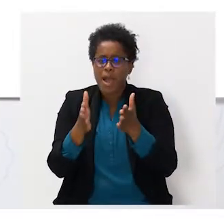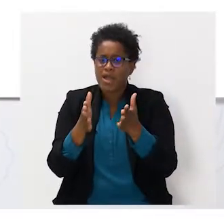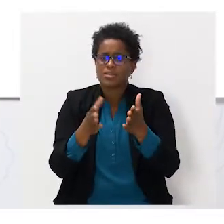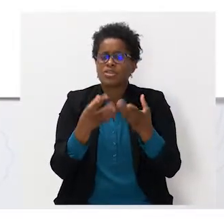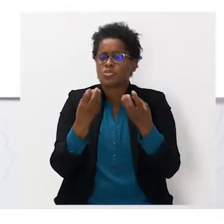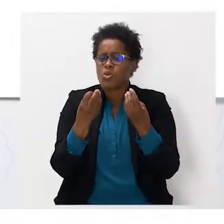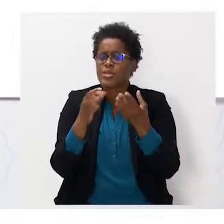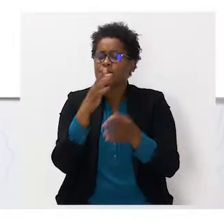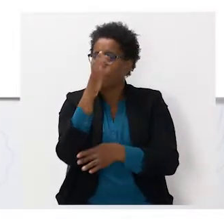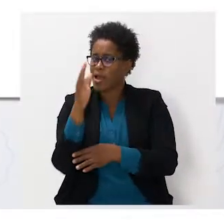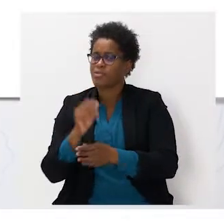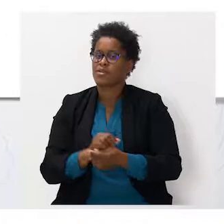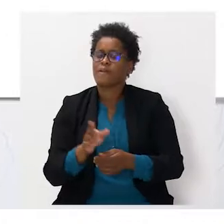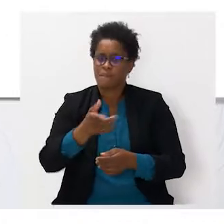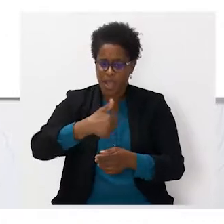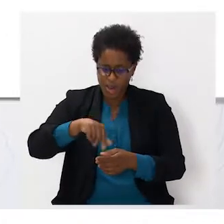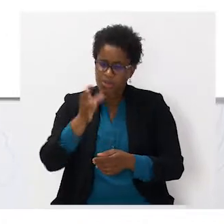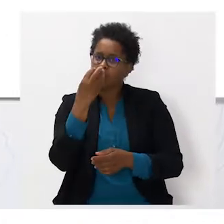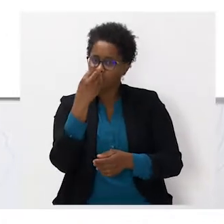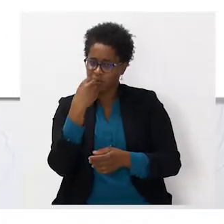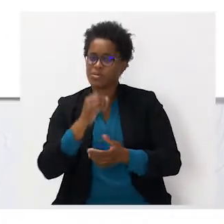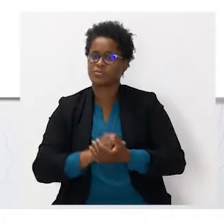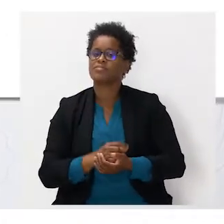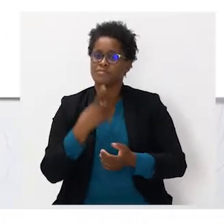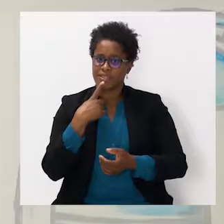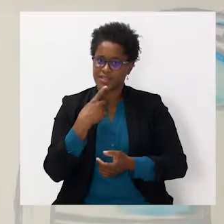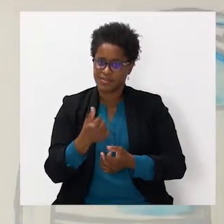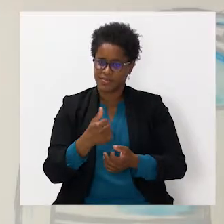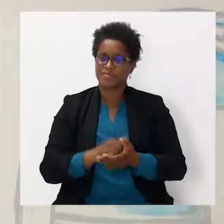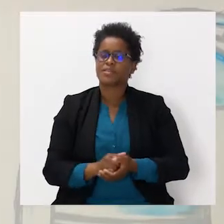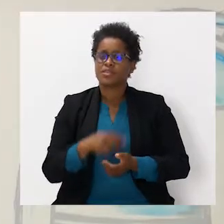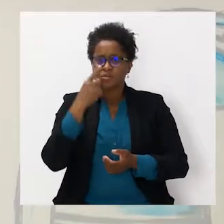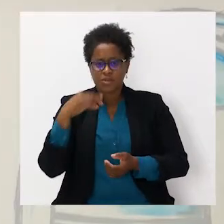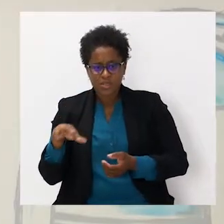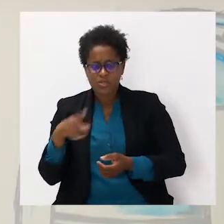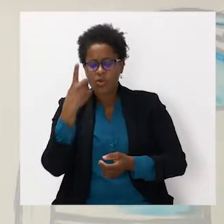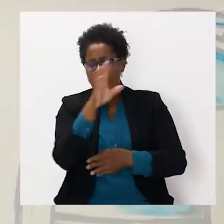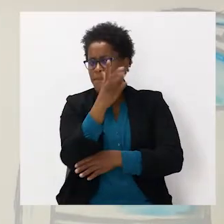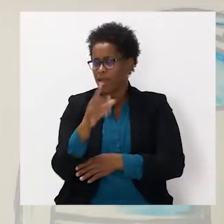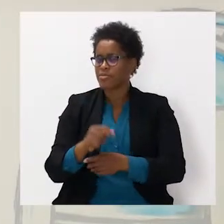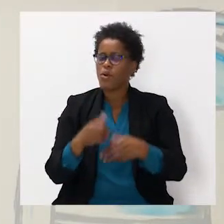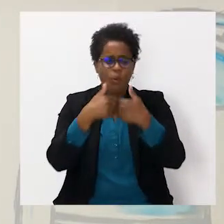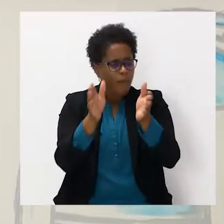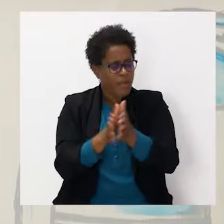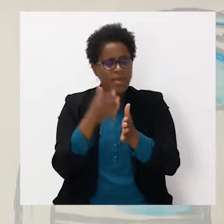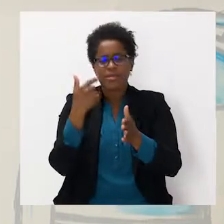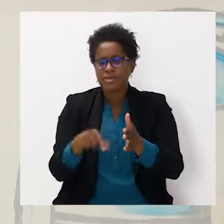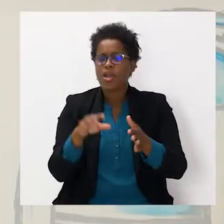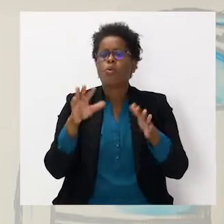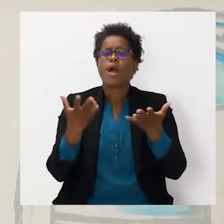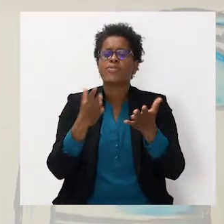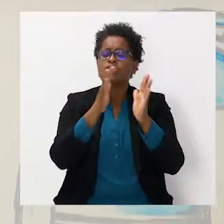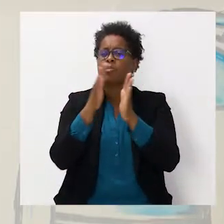muitas plantas para a nossa alimentação, certo? Meninos, uma planta completa tem quantas